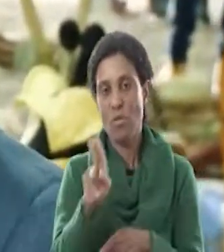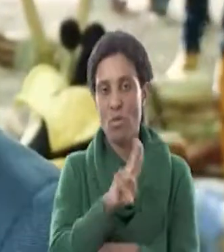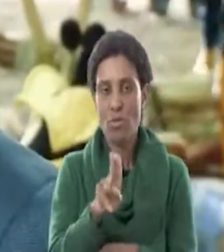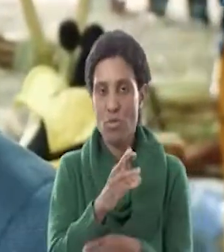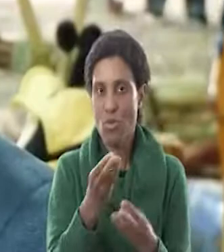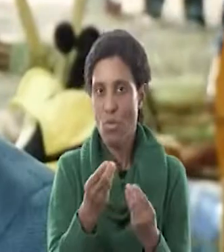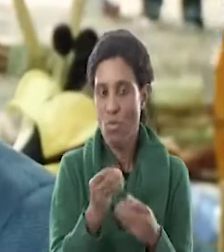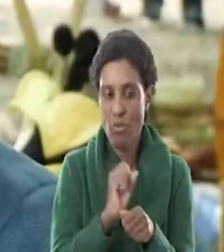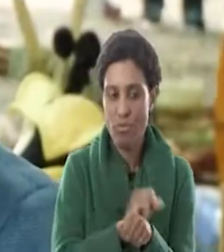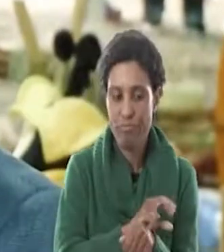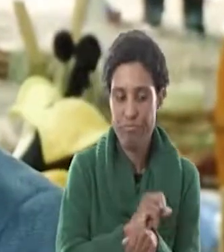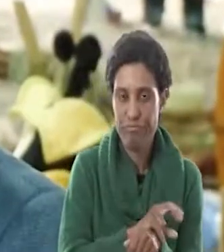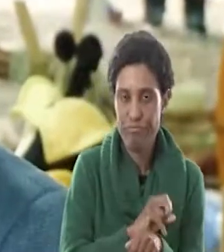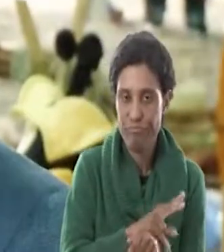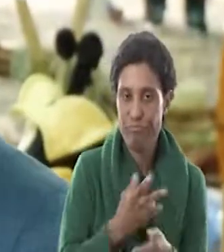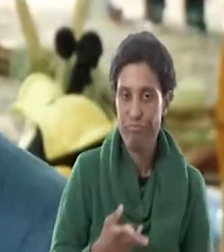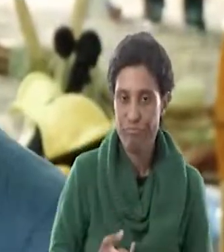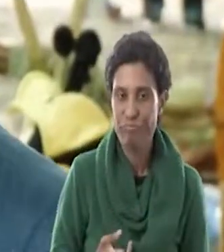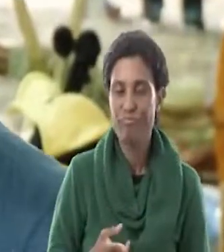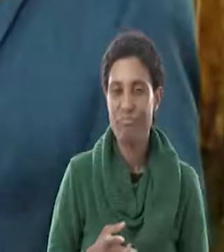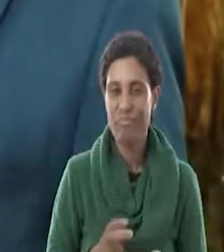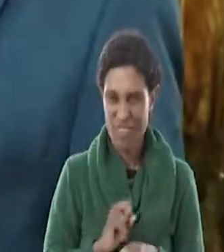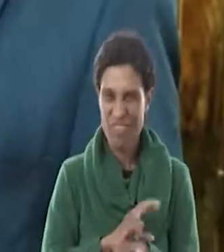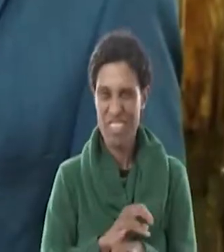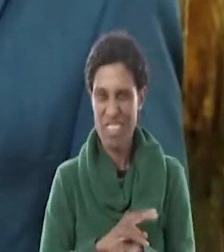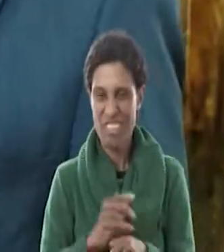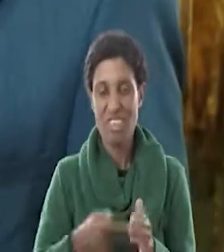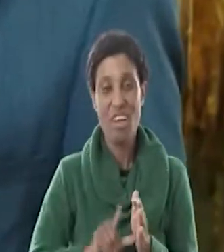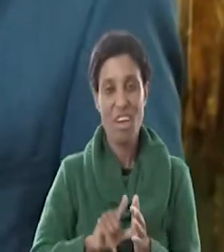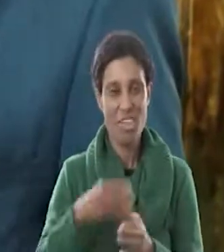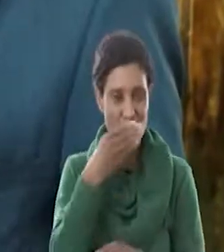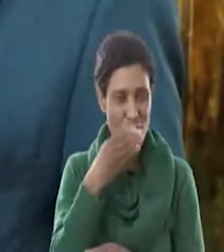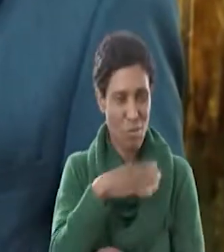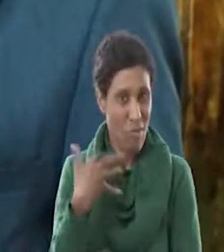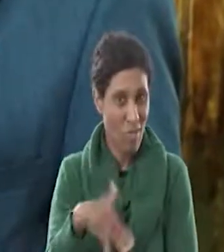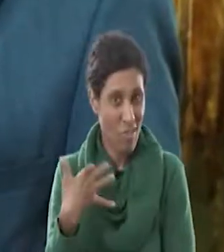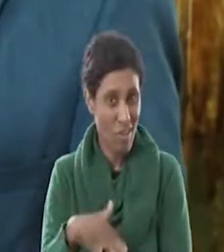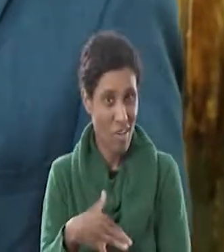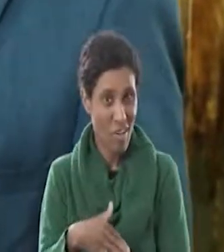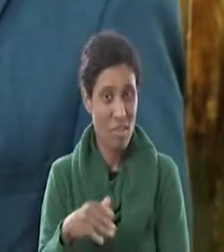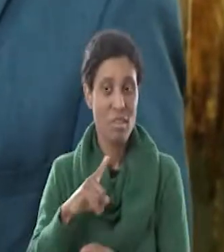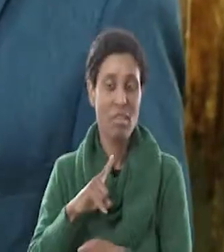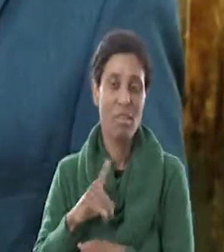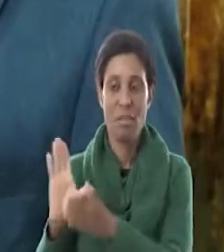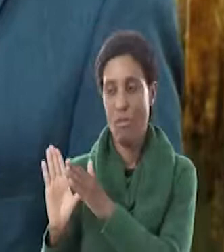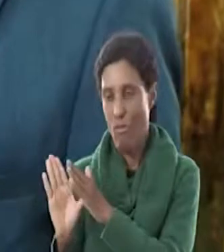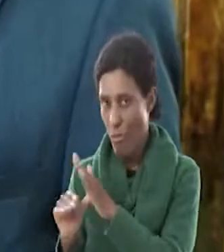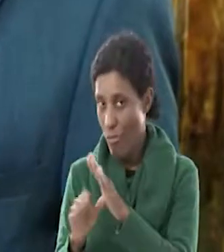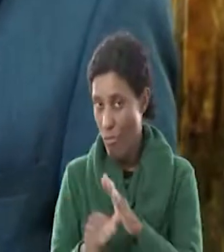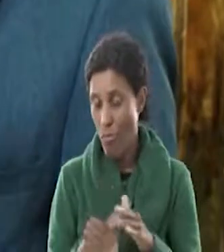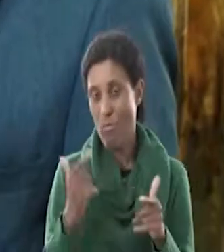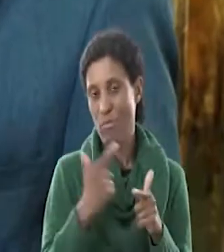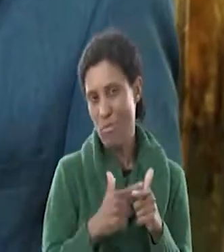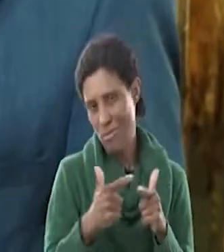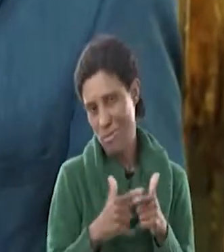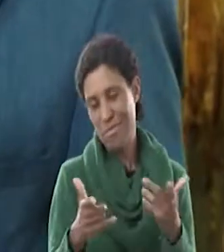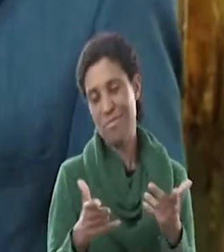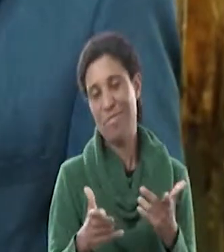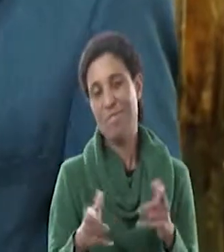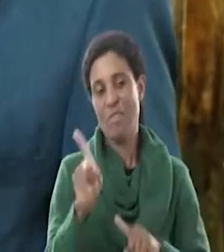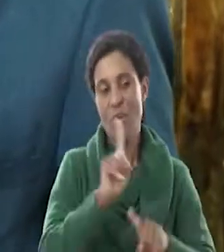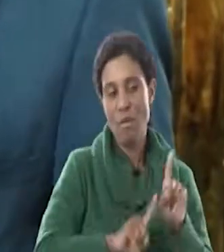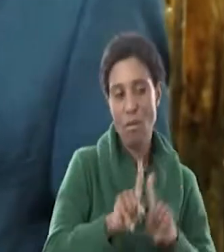Uso excessivo de agrotóxico, uhum, que começou a contaminar. Quando o mel estava bem caro, houve um grande contrabando aqui na fronteira com o Uruguai,